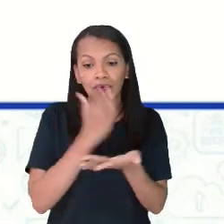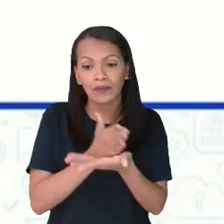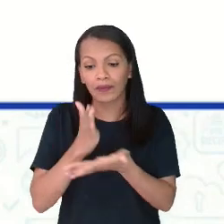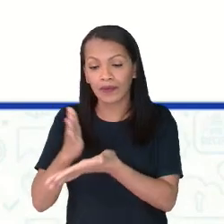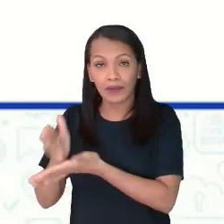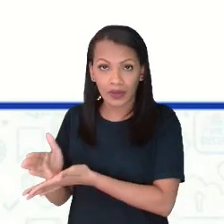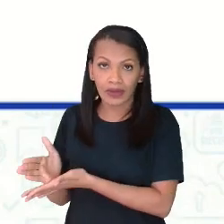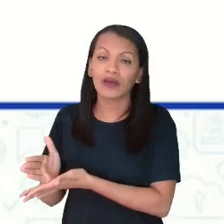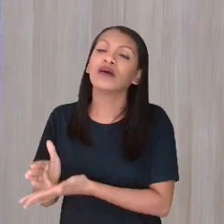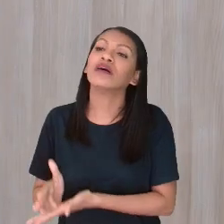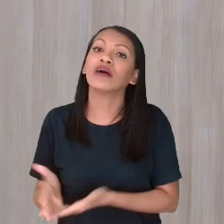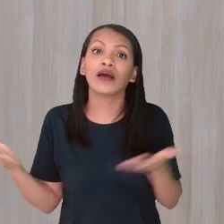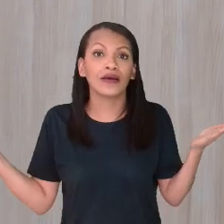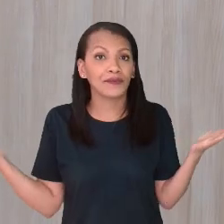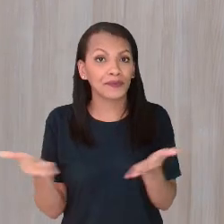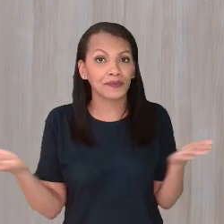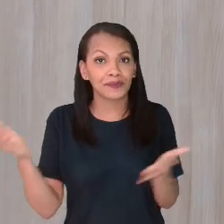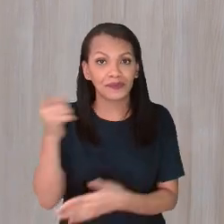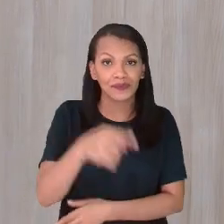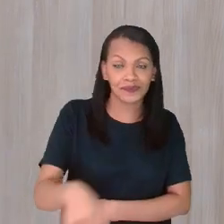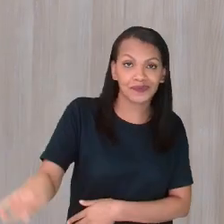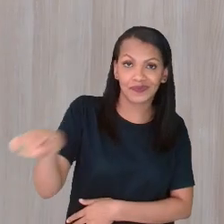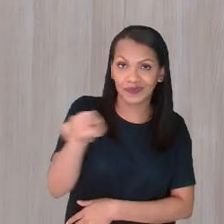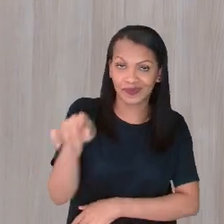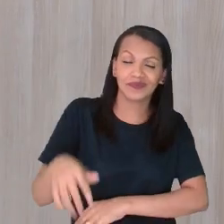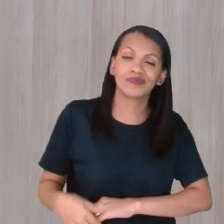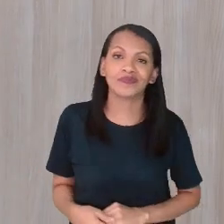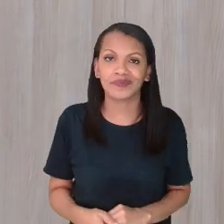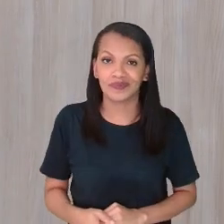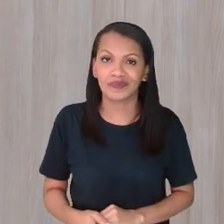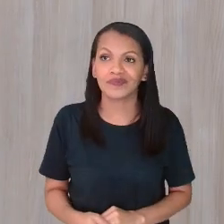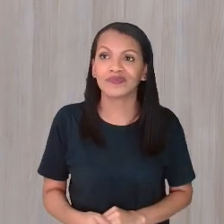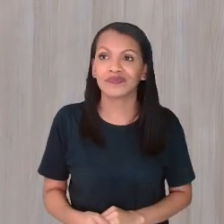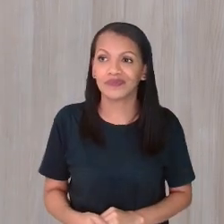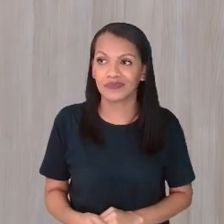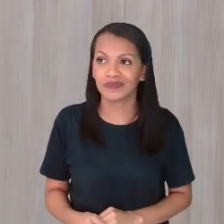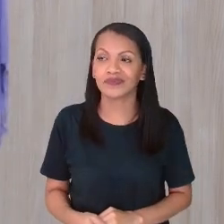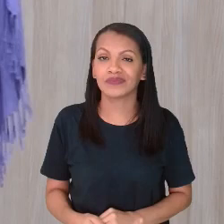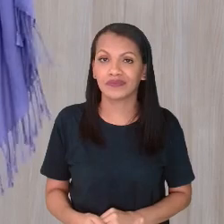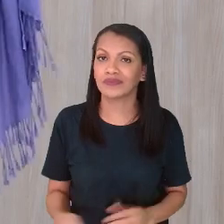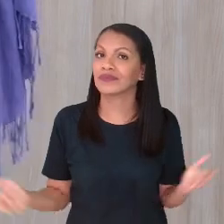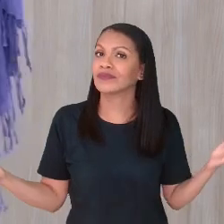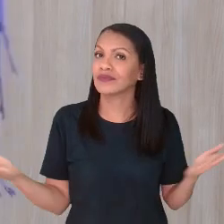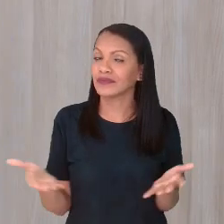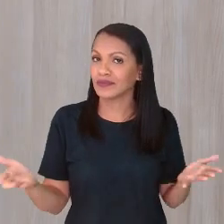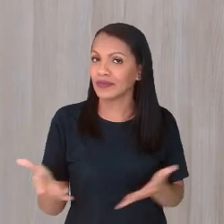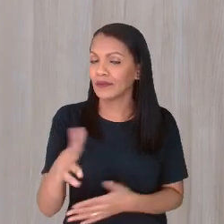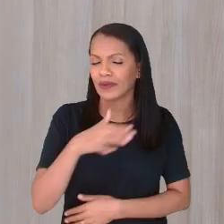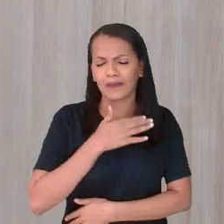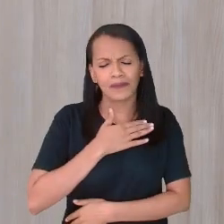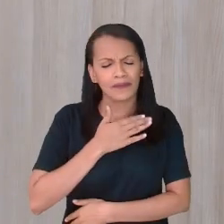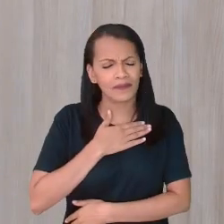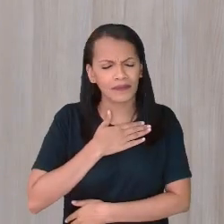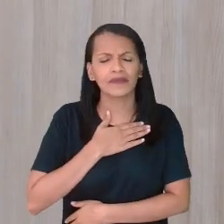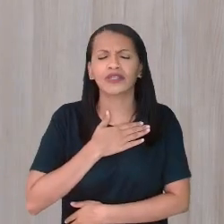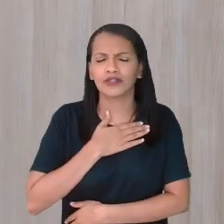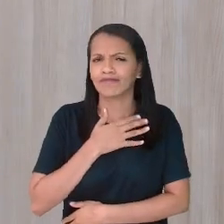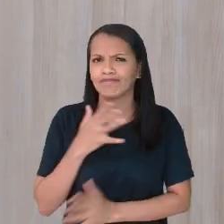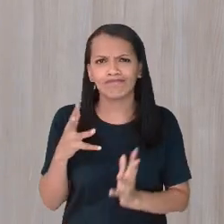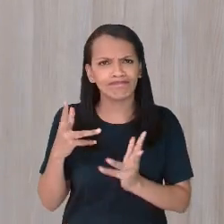cenas. Agora vocês vão receber um bônus, assim, que para mim foi uma